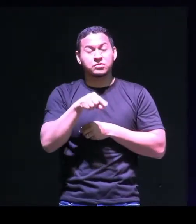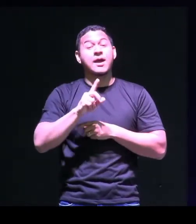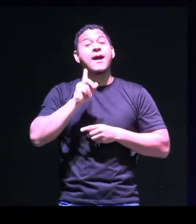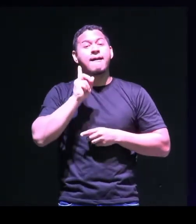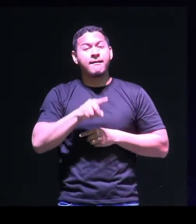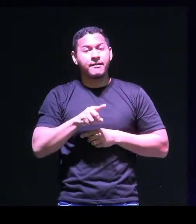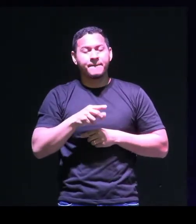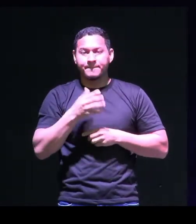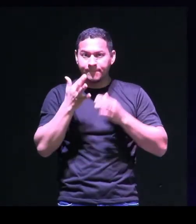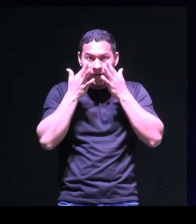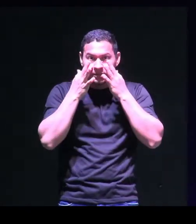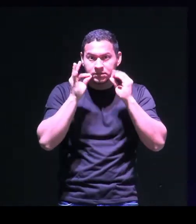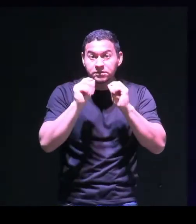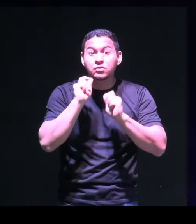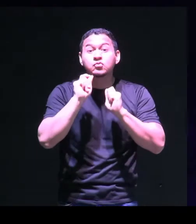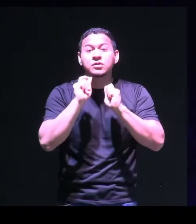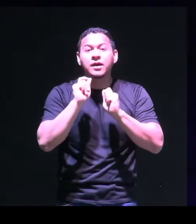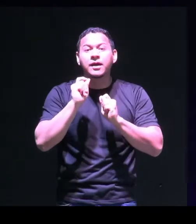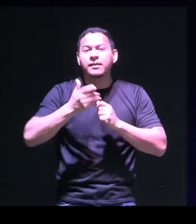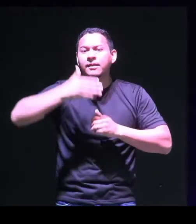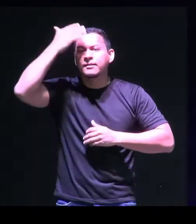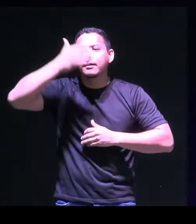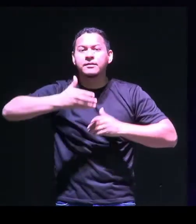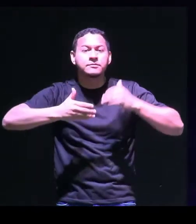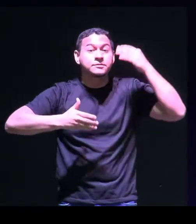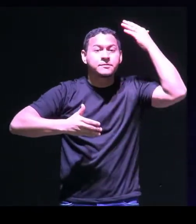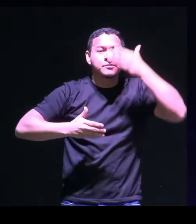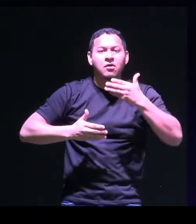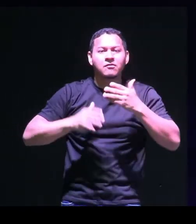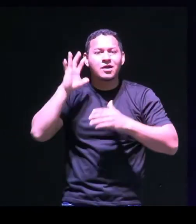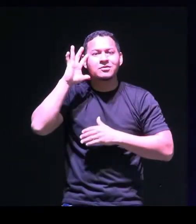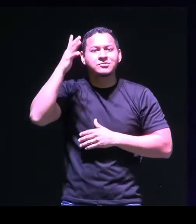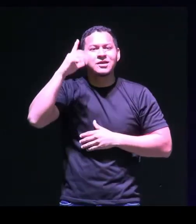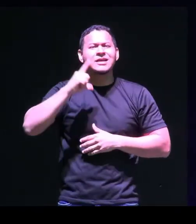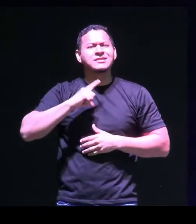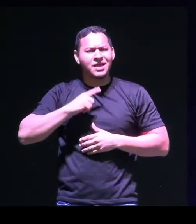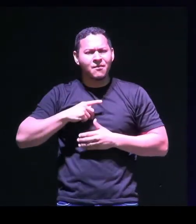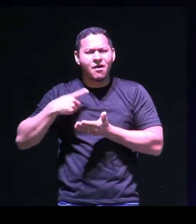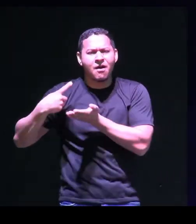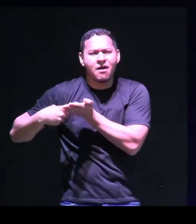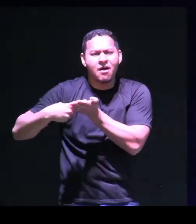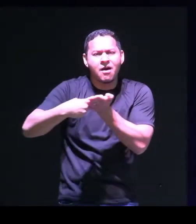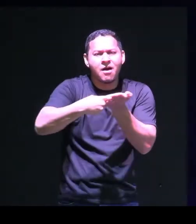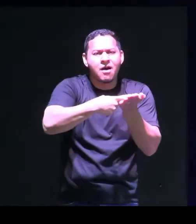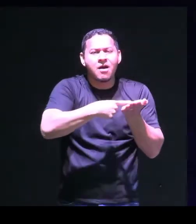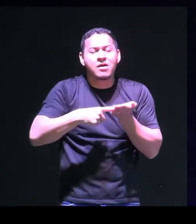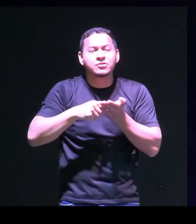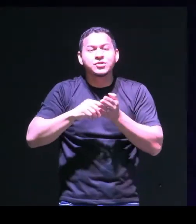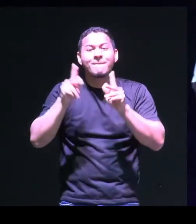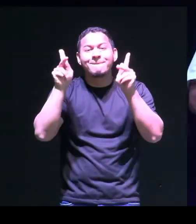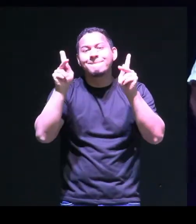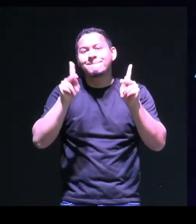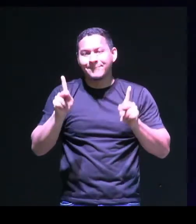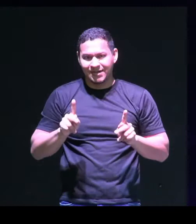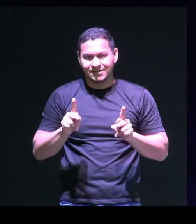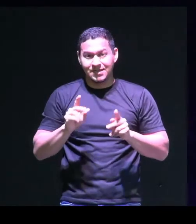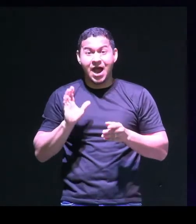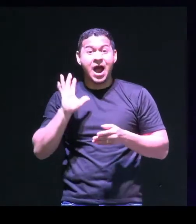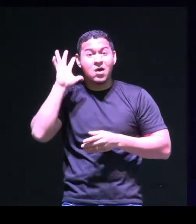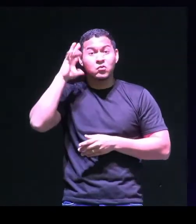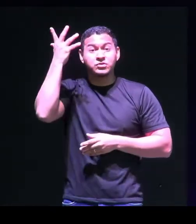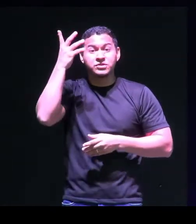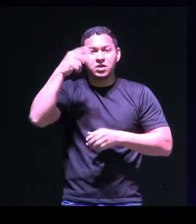disse, preste atenção nos sinais. Está havendo, irmãos, vários acordos de paz pelo mundo. Acordos que não